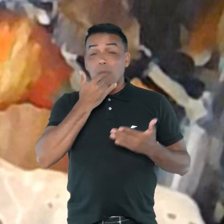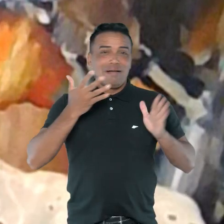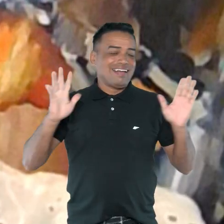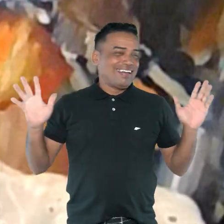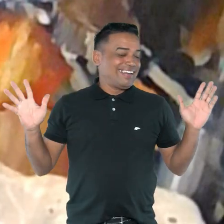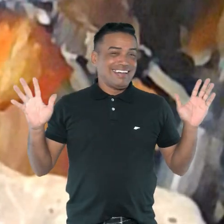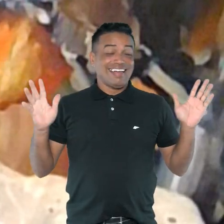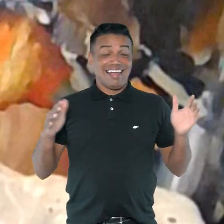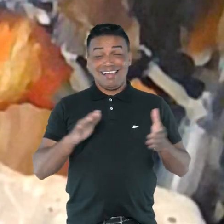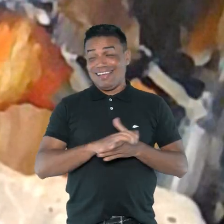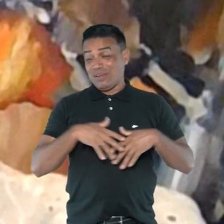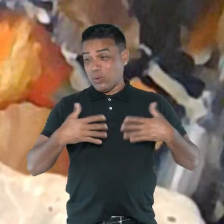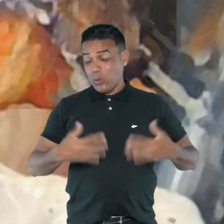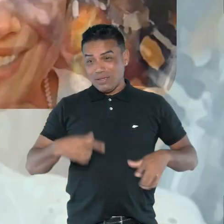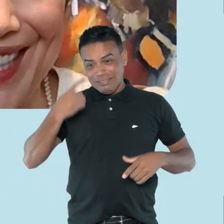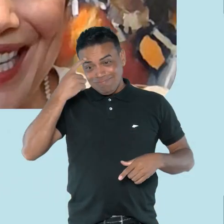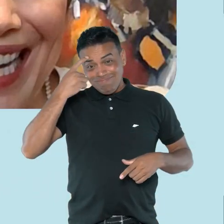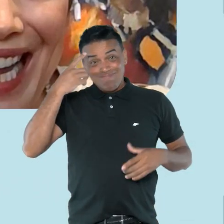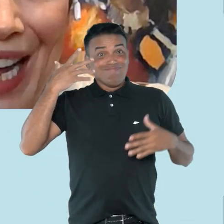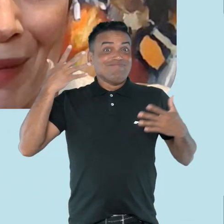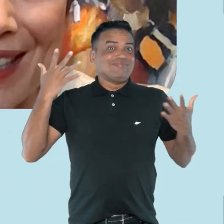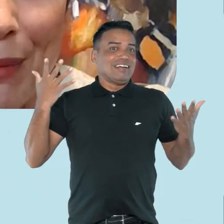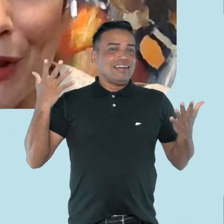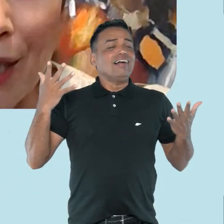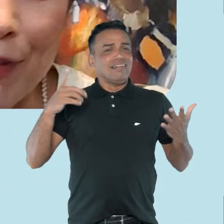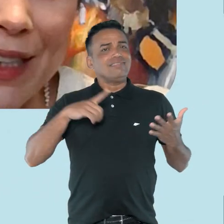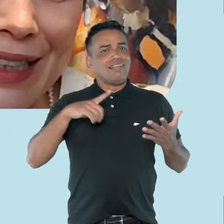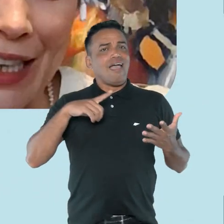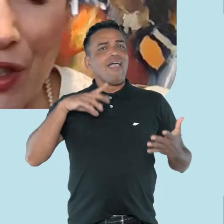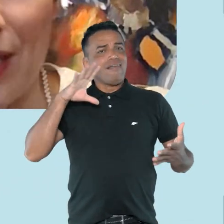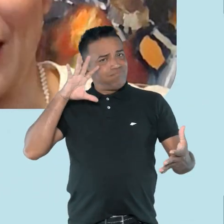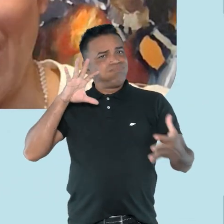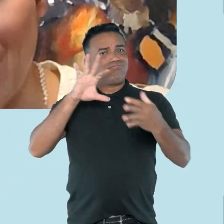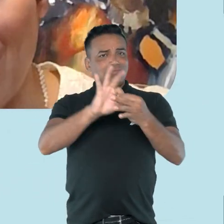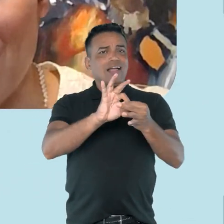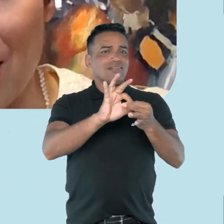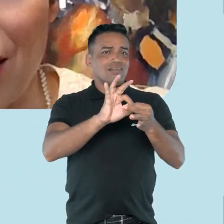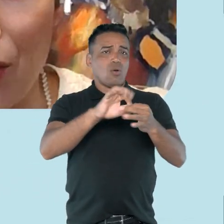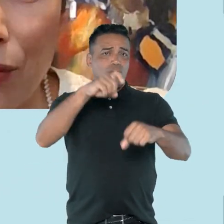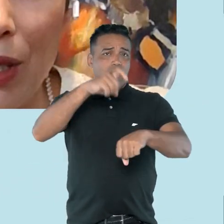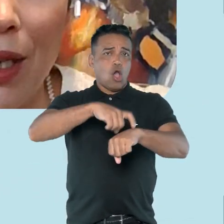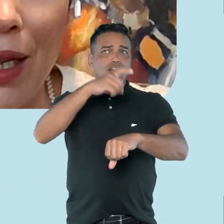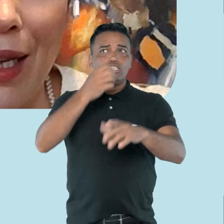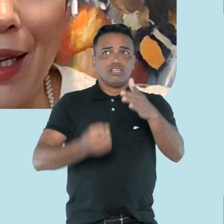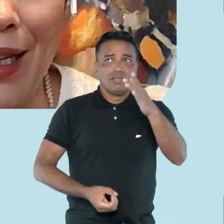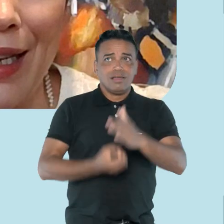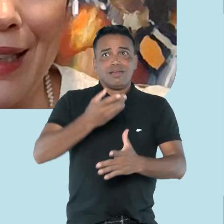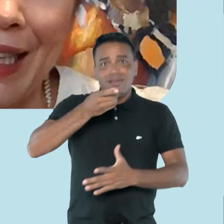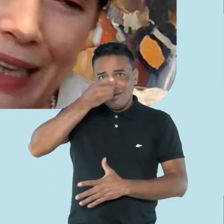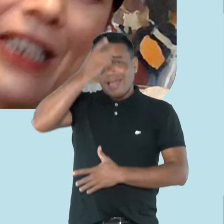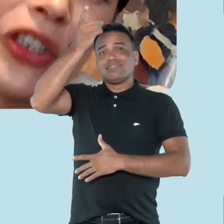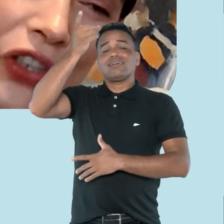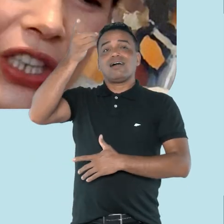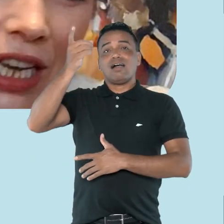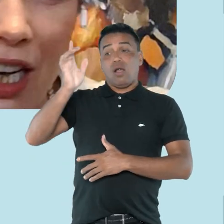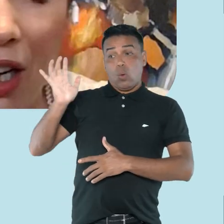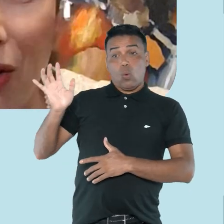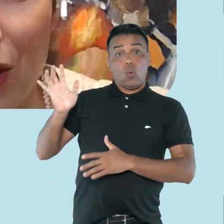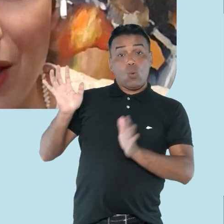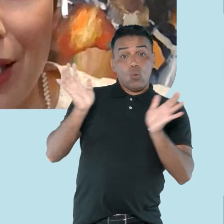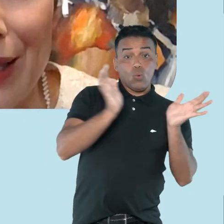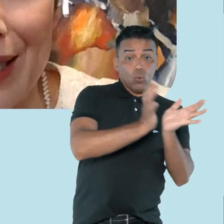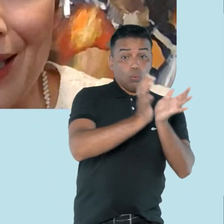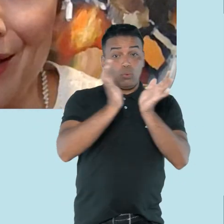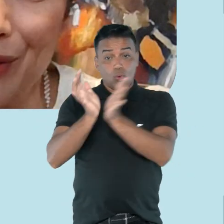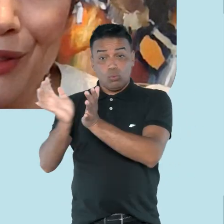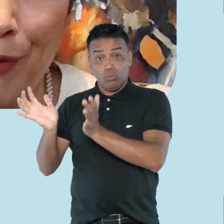eu tô gaguejando aqui, mas tem muita afinidade assim na criação, na classe